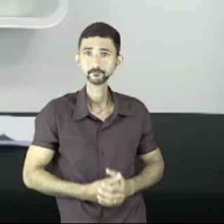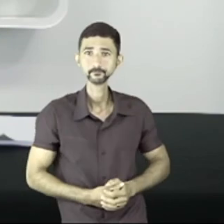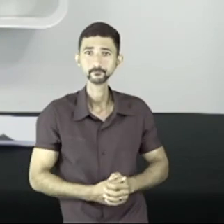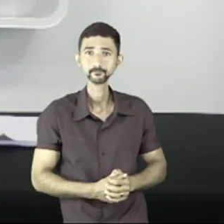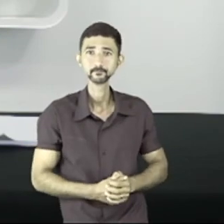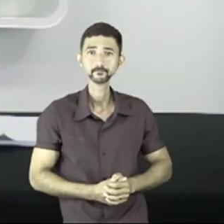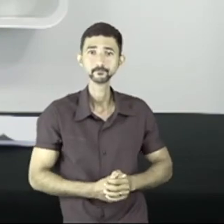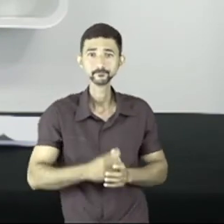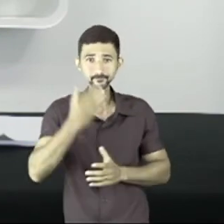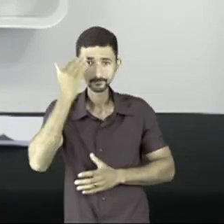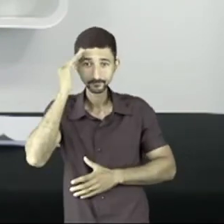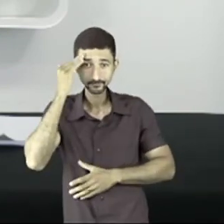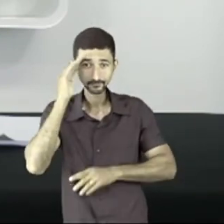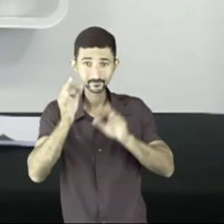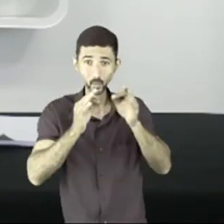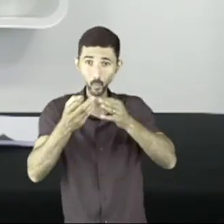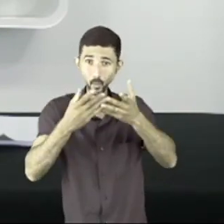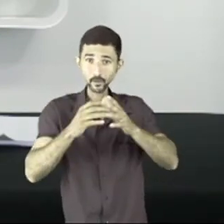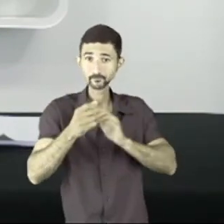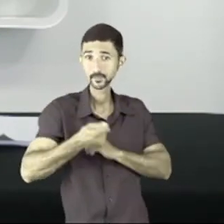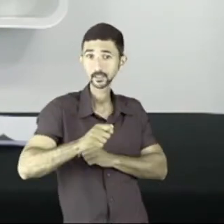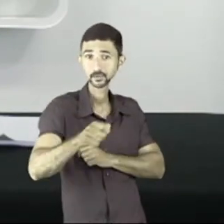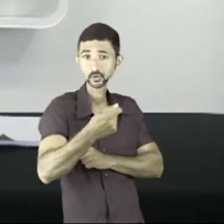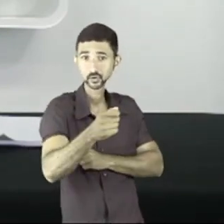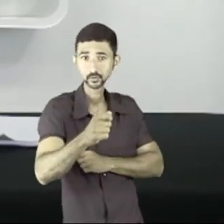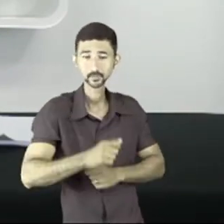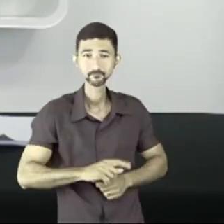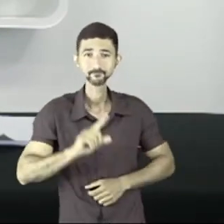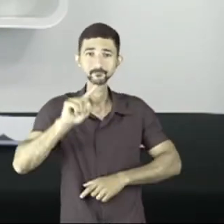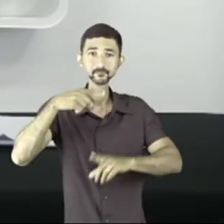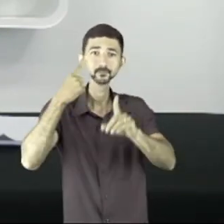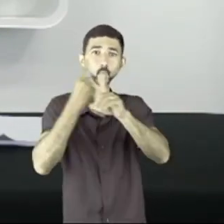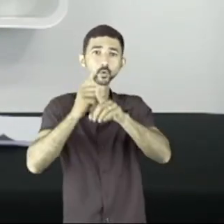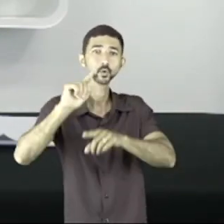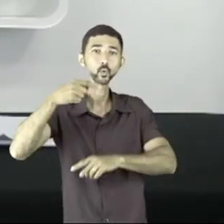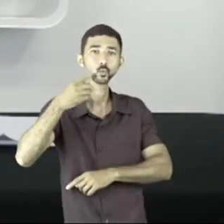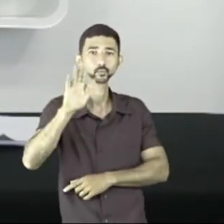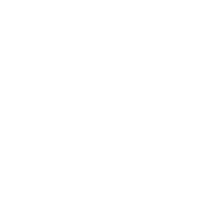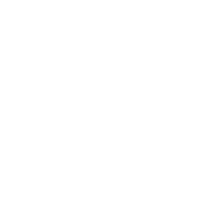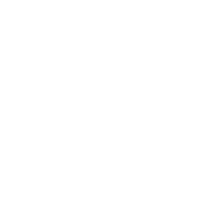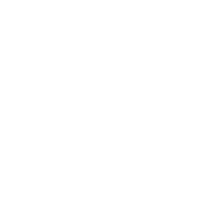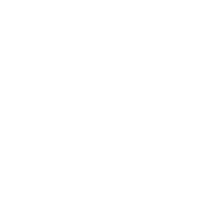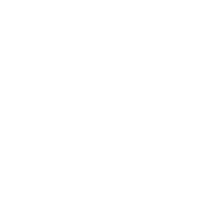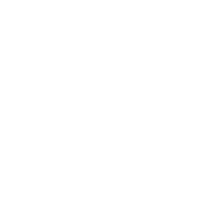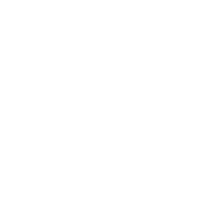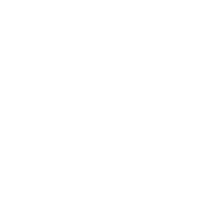e você pode entender melhor como funciona a esgrima. Então, até a nossa próxima aula.